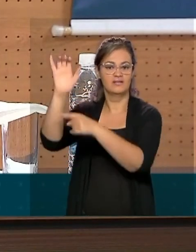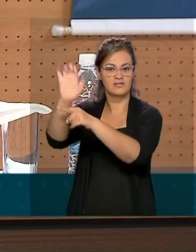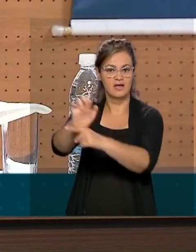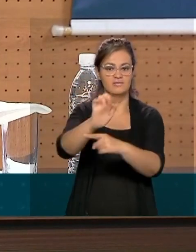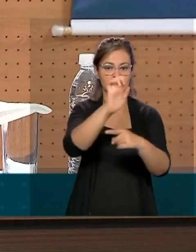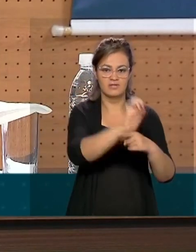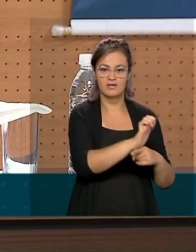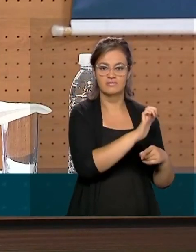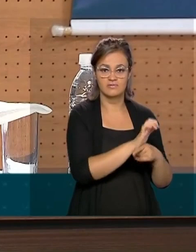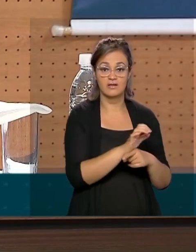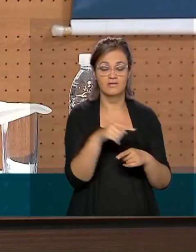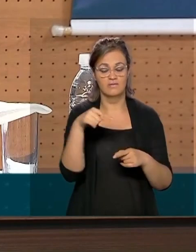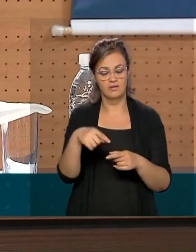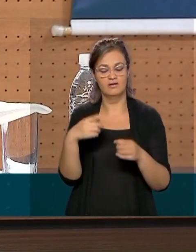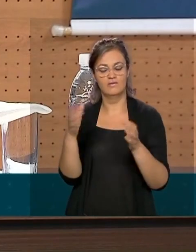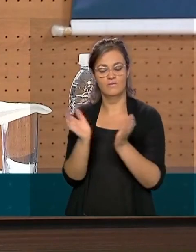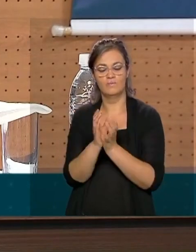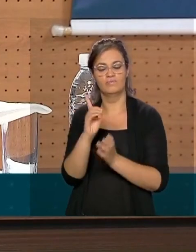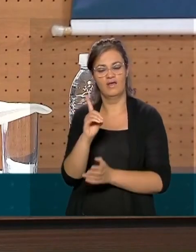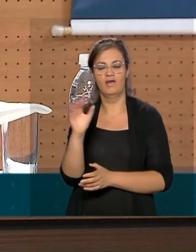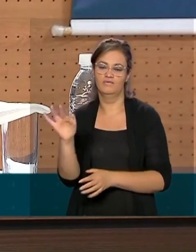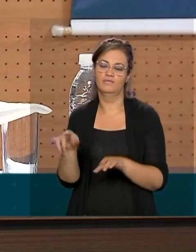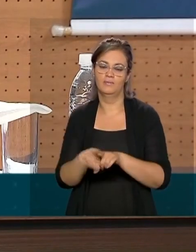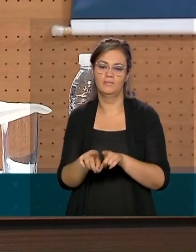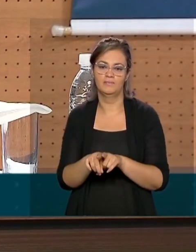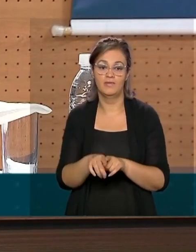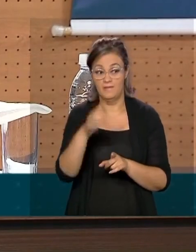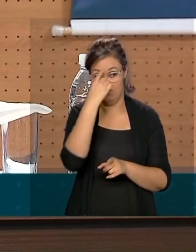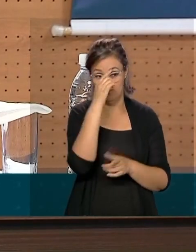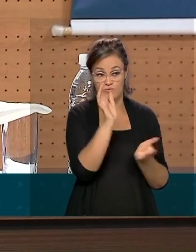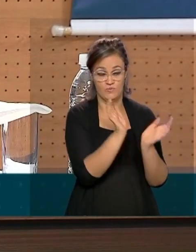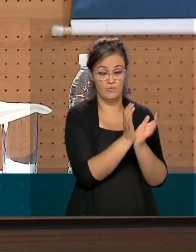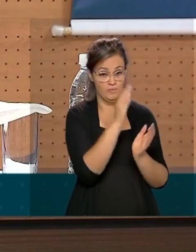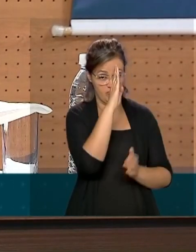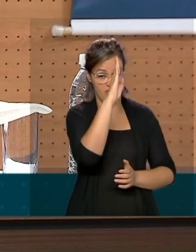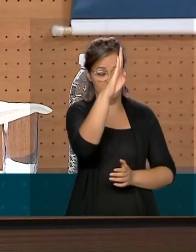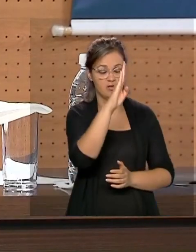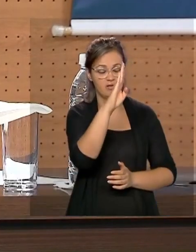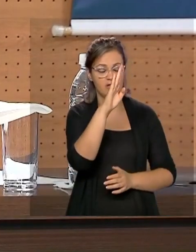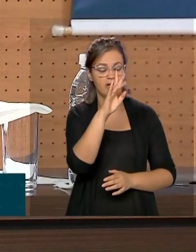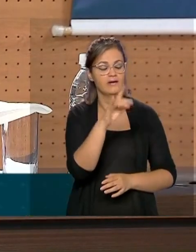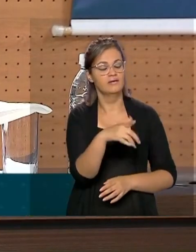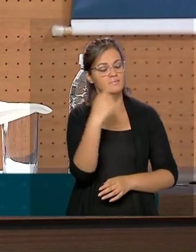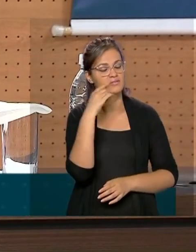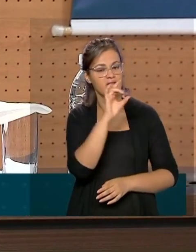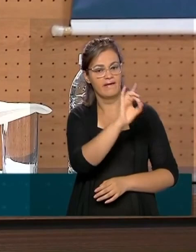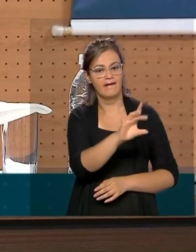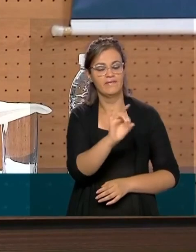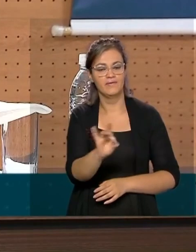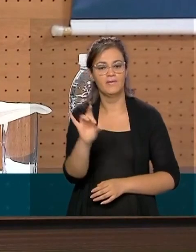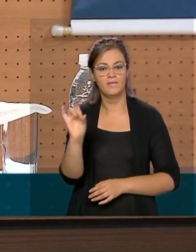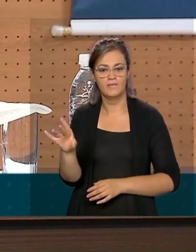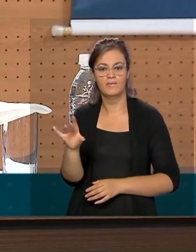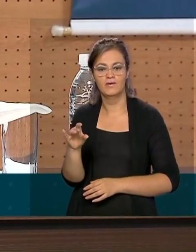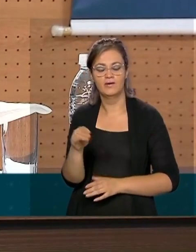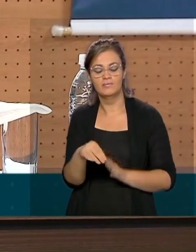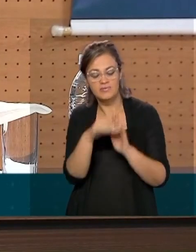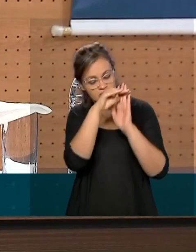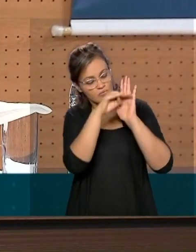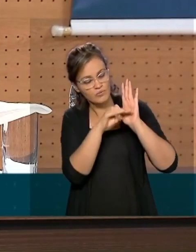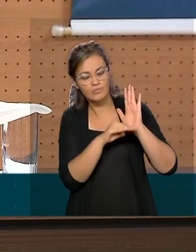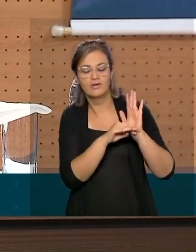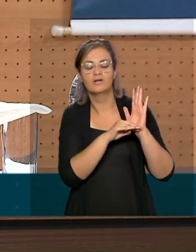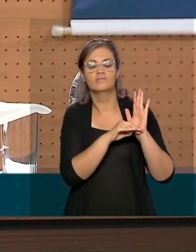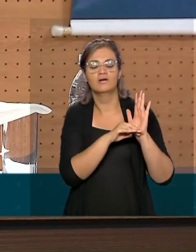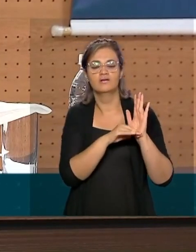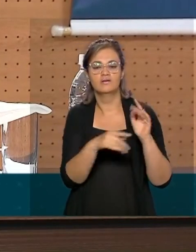considerando os grupos prioritários e a proporção relativa de cada um, dentro do nosso cronograma de